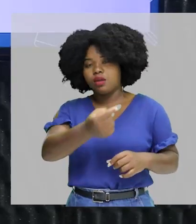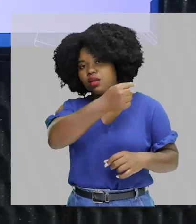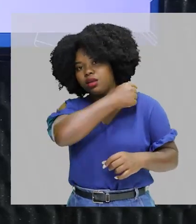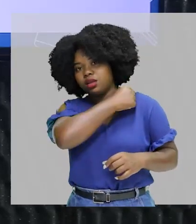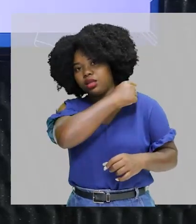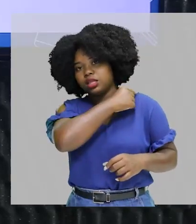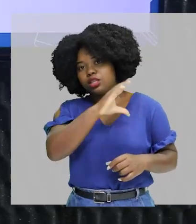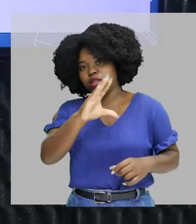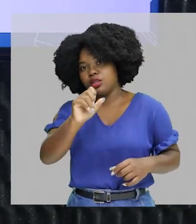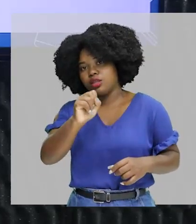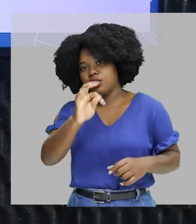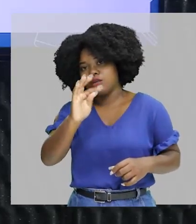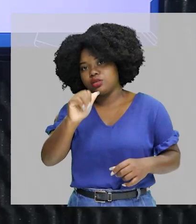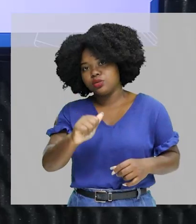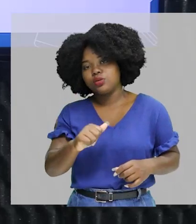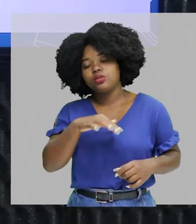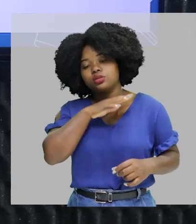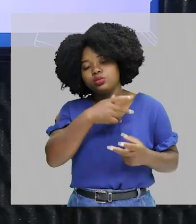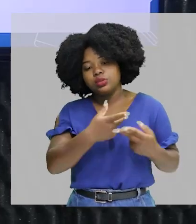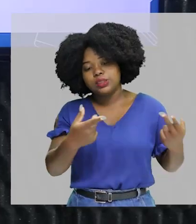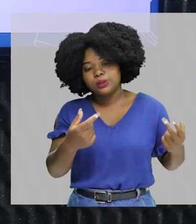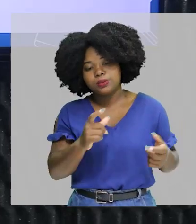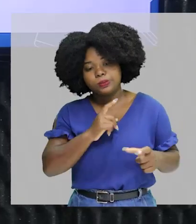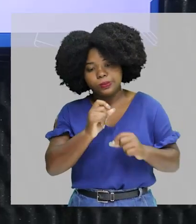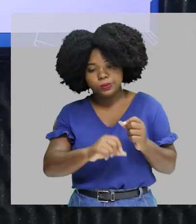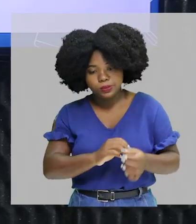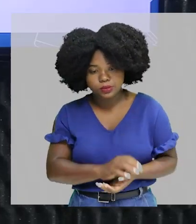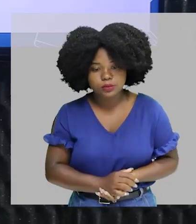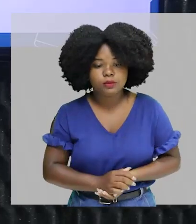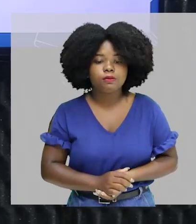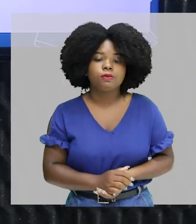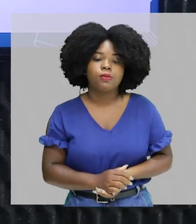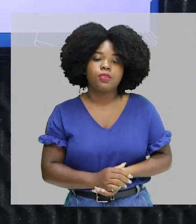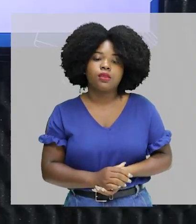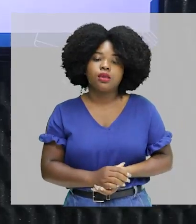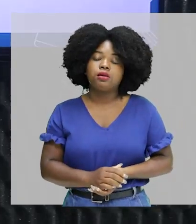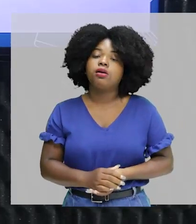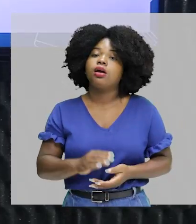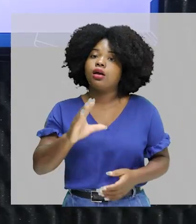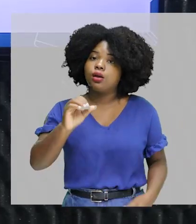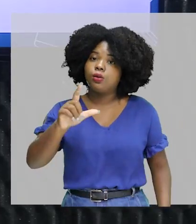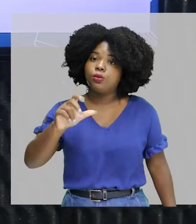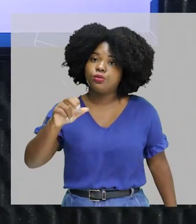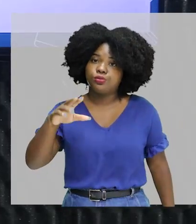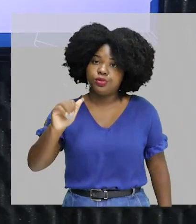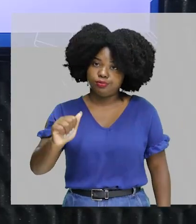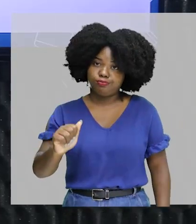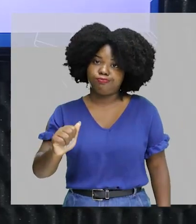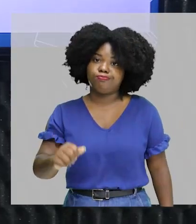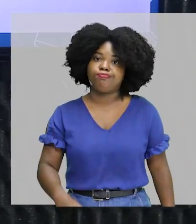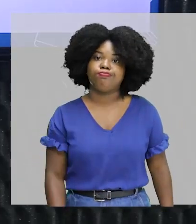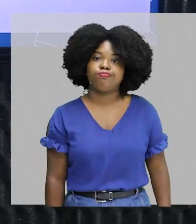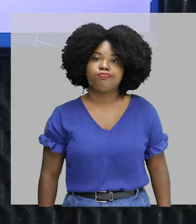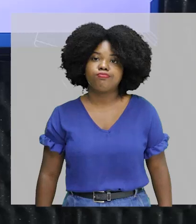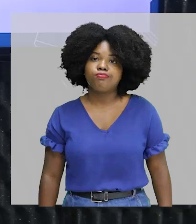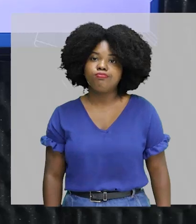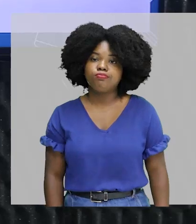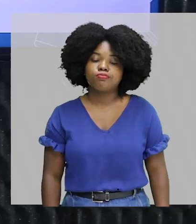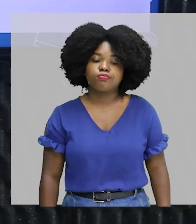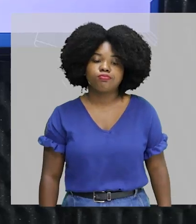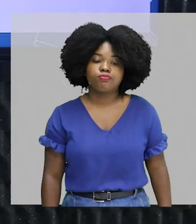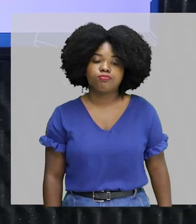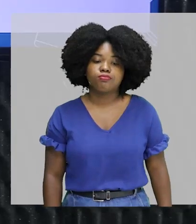costas do animal, do embrião, ela vai gerar a coluna vertebral, tá? E esse